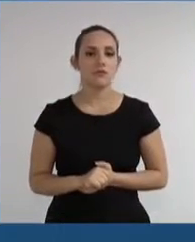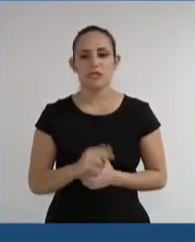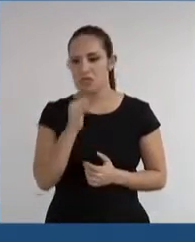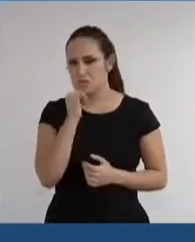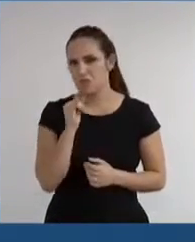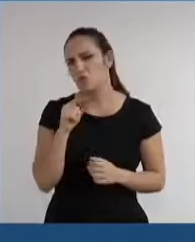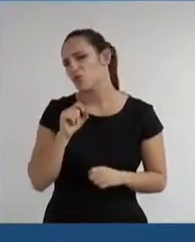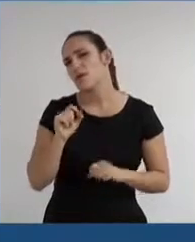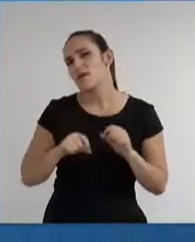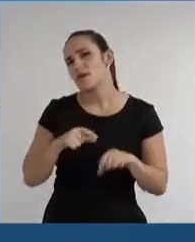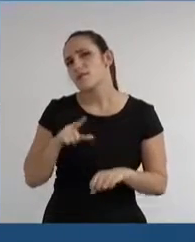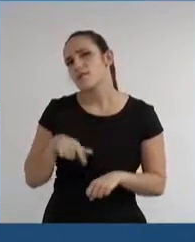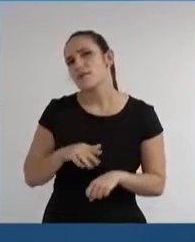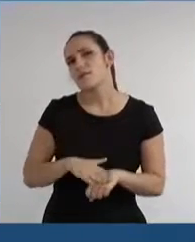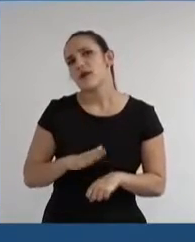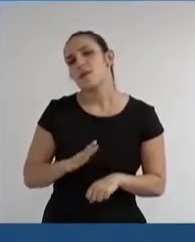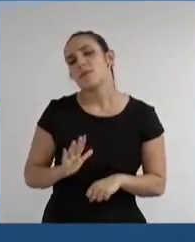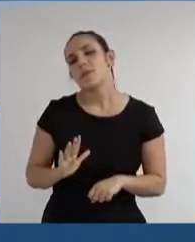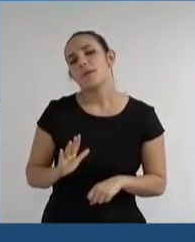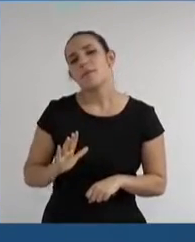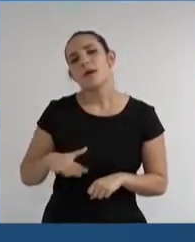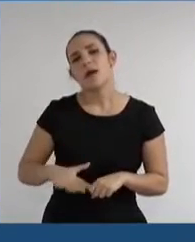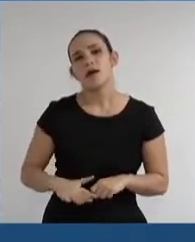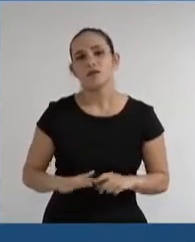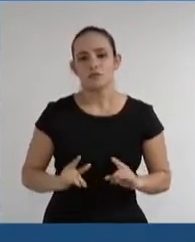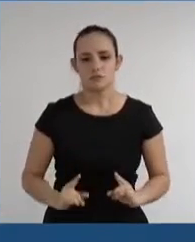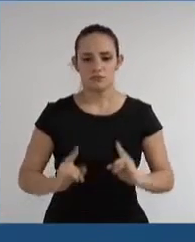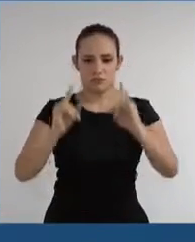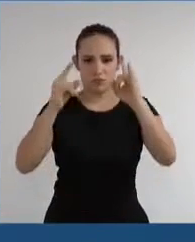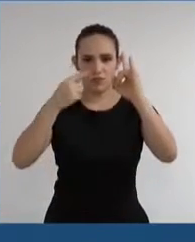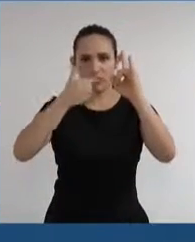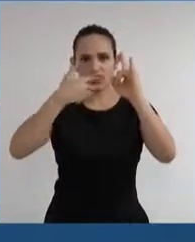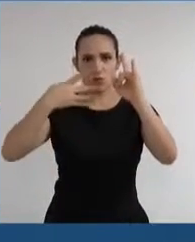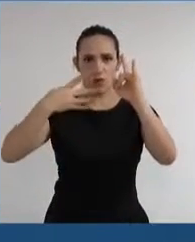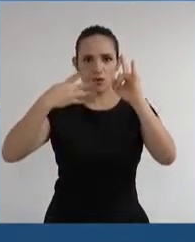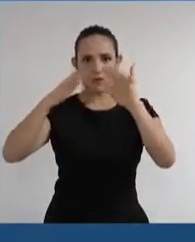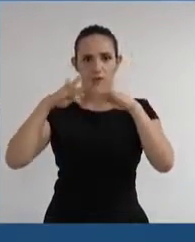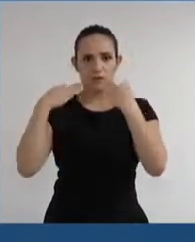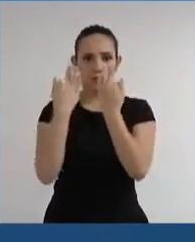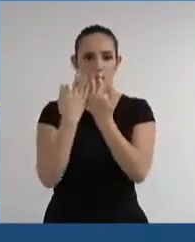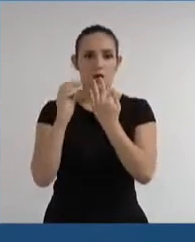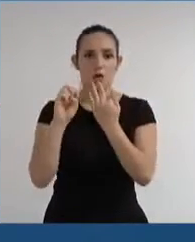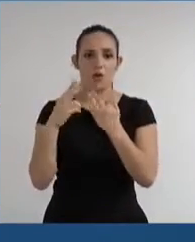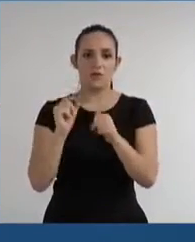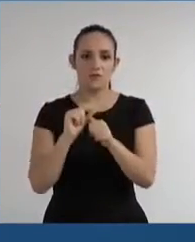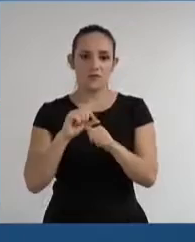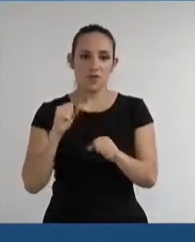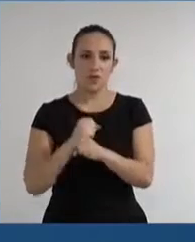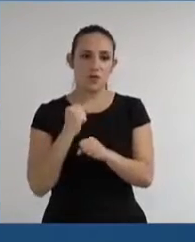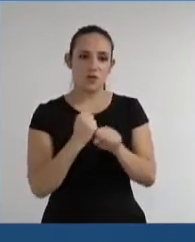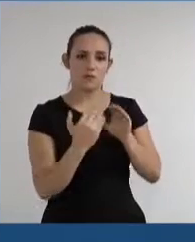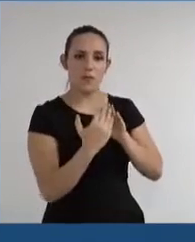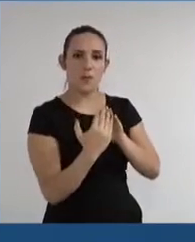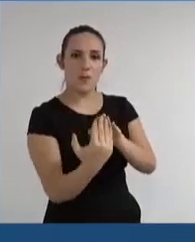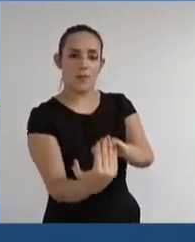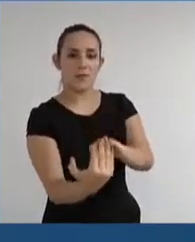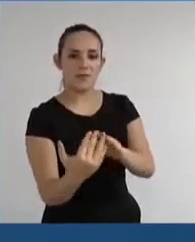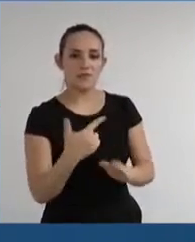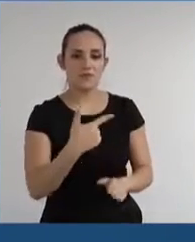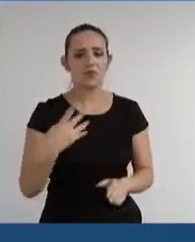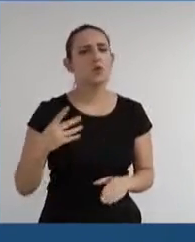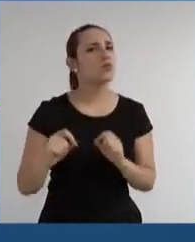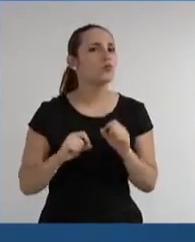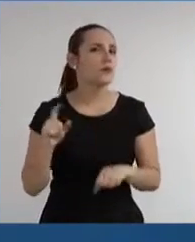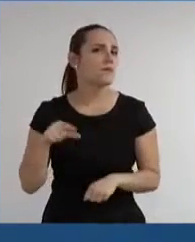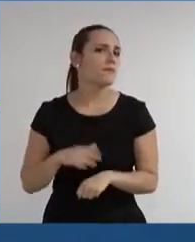andares, 24 famílias morando, ou você fazer 24 casas. Então, você estaria horizontalizando. O